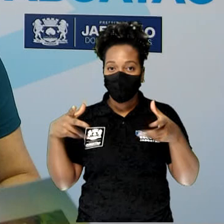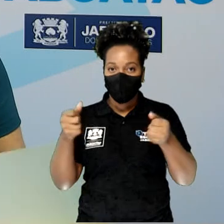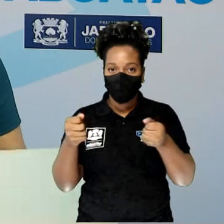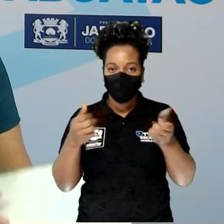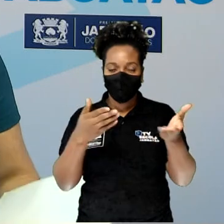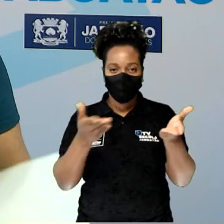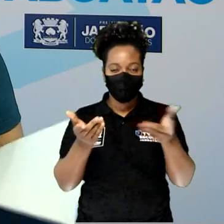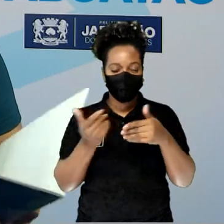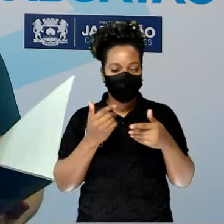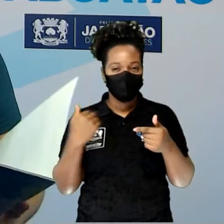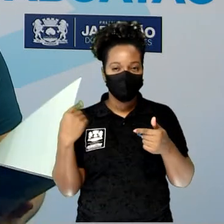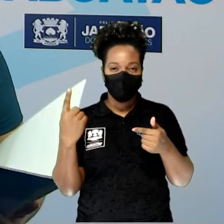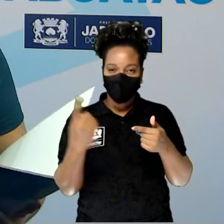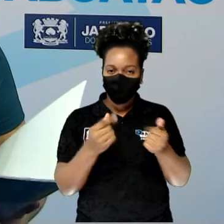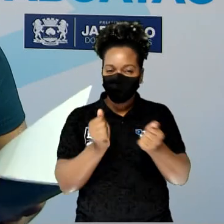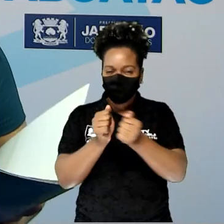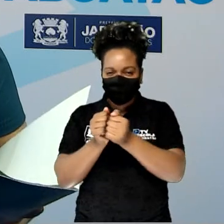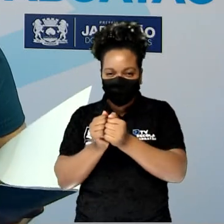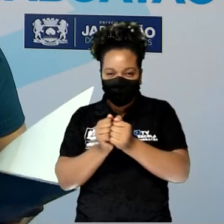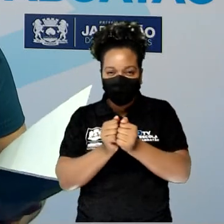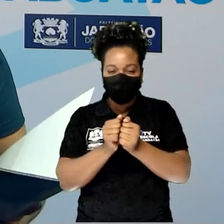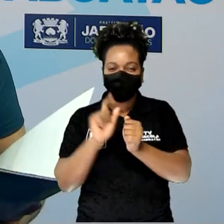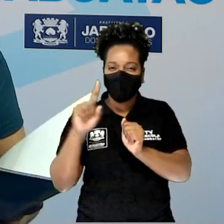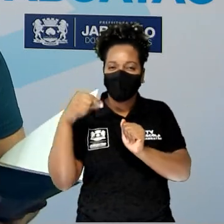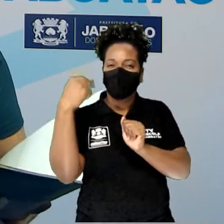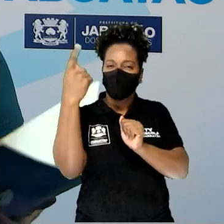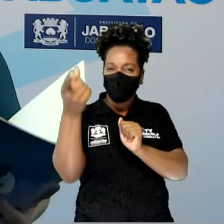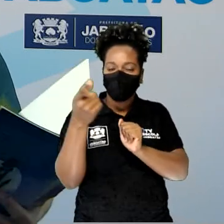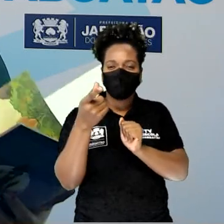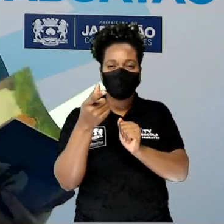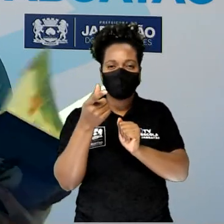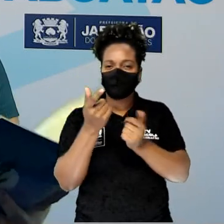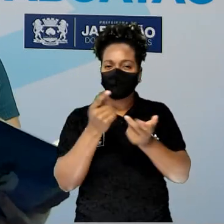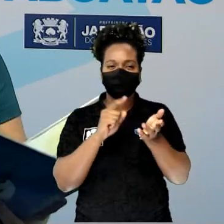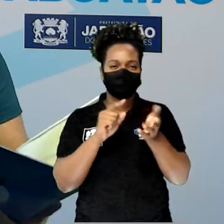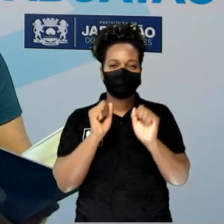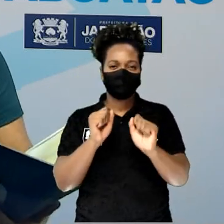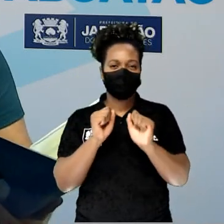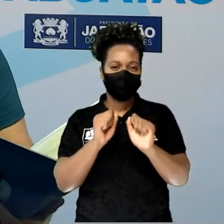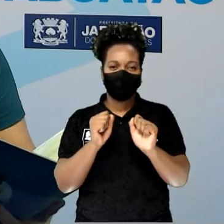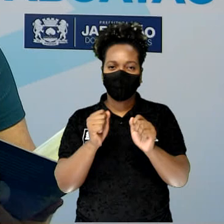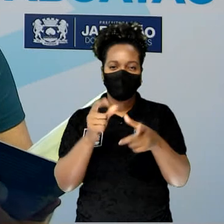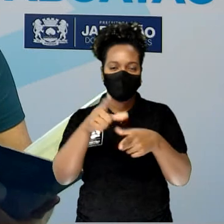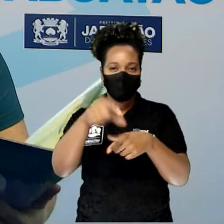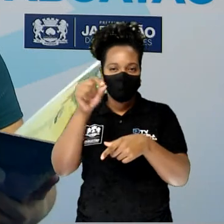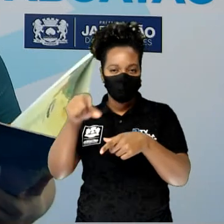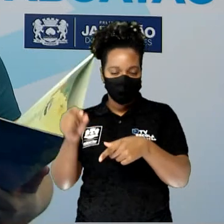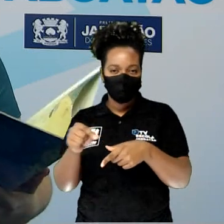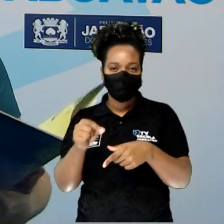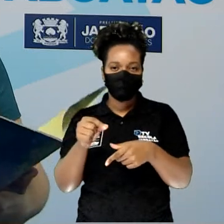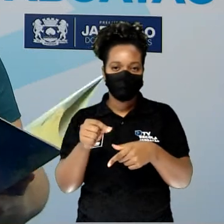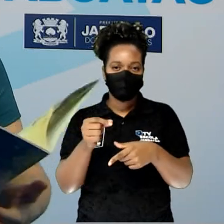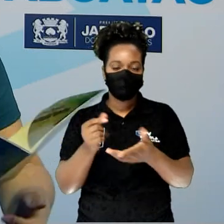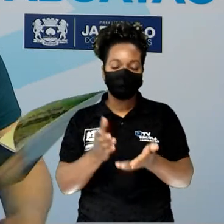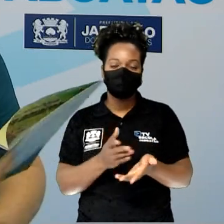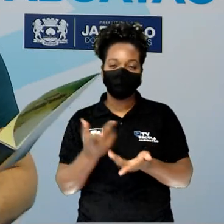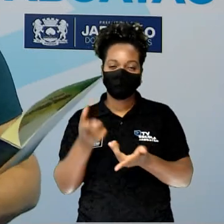comigo. Depois vocês vão poder ter acesso a outras versões dela na internet, mas acompanhe como essa é